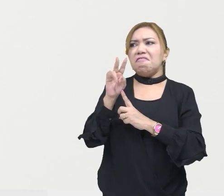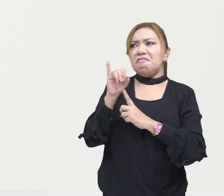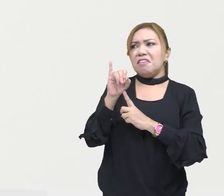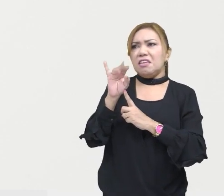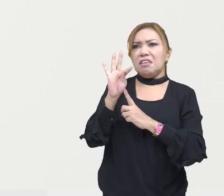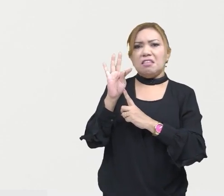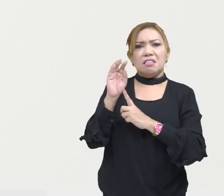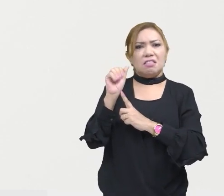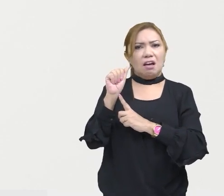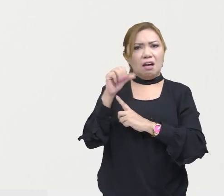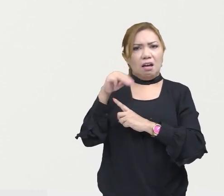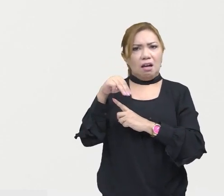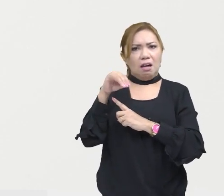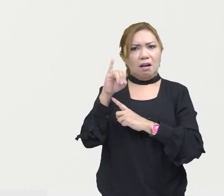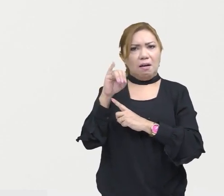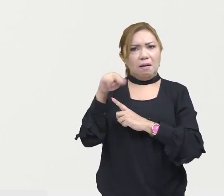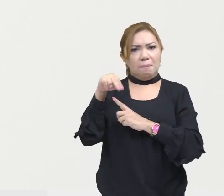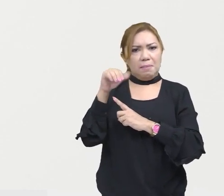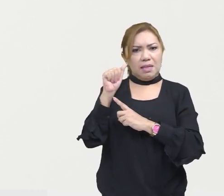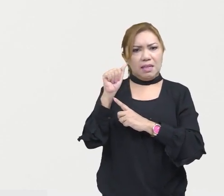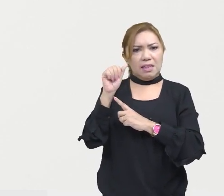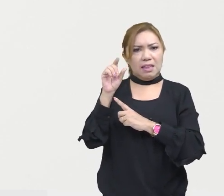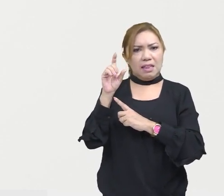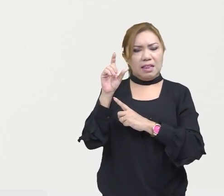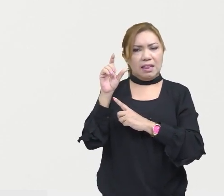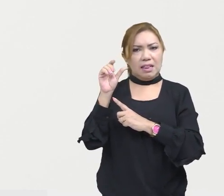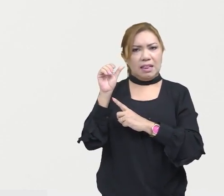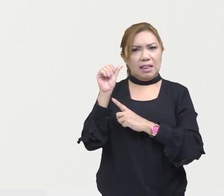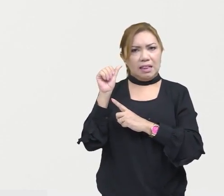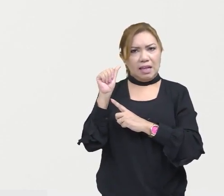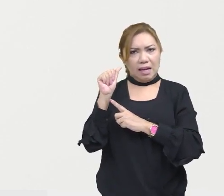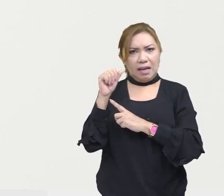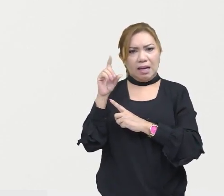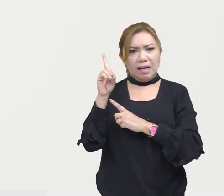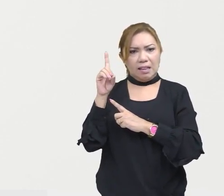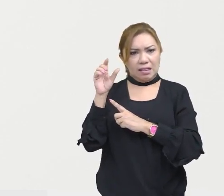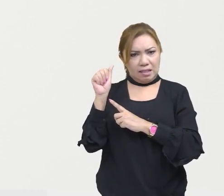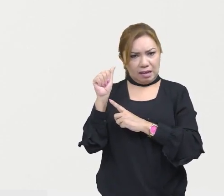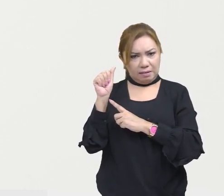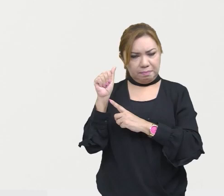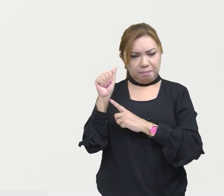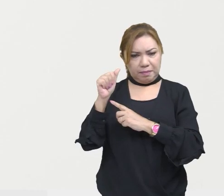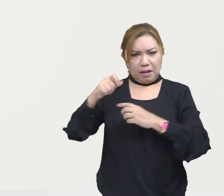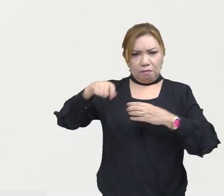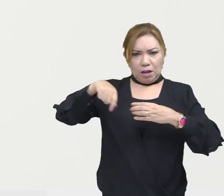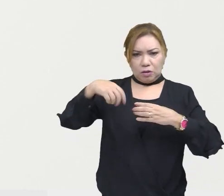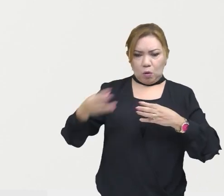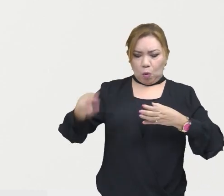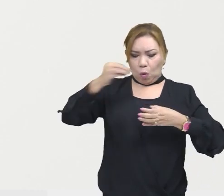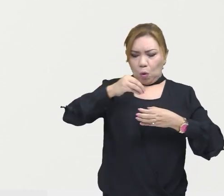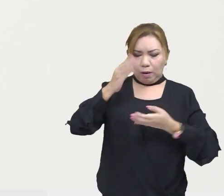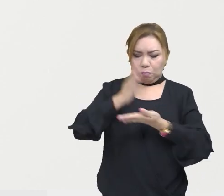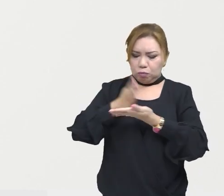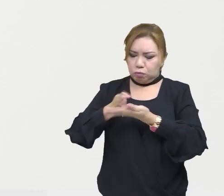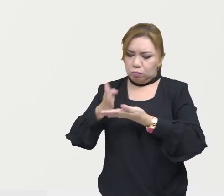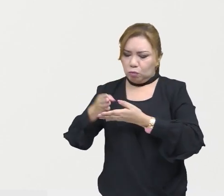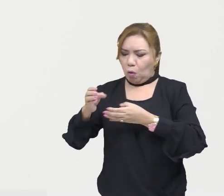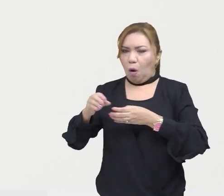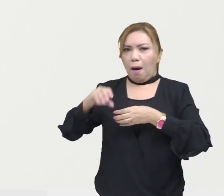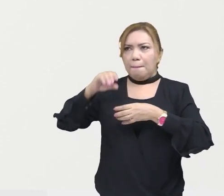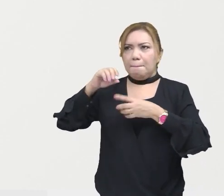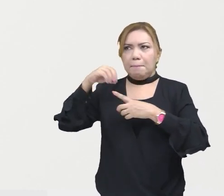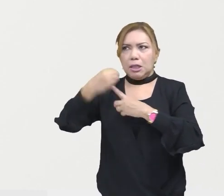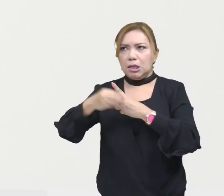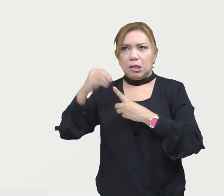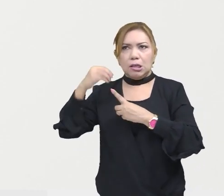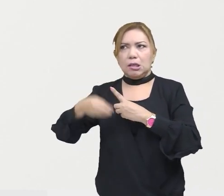por isso que o nome é vitaminada. Vitaminada. Porque produz, porque são